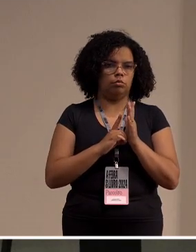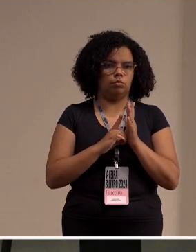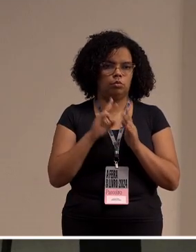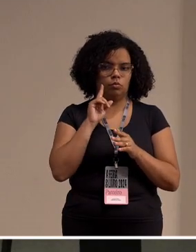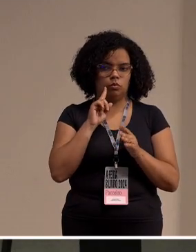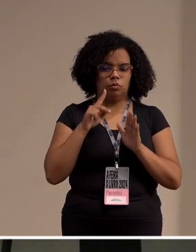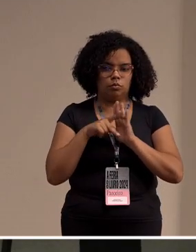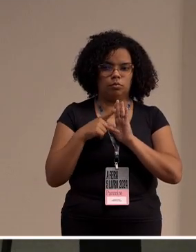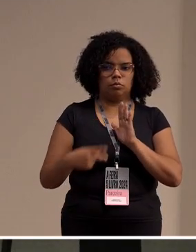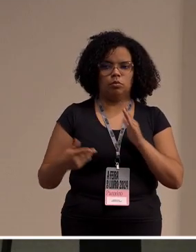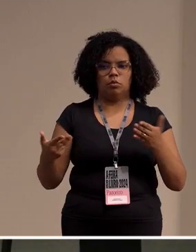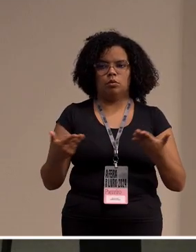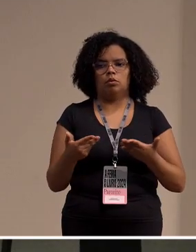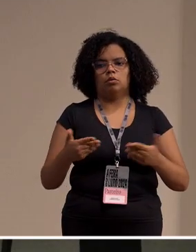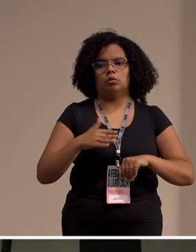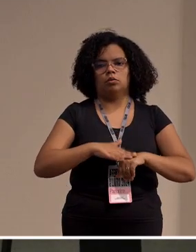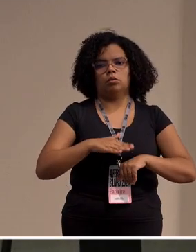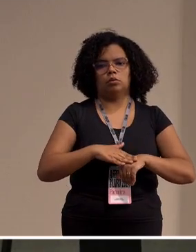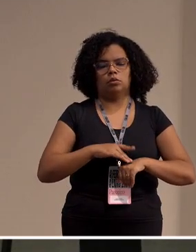ali fazendo, né,